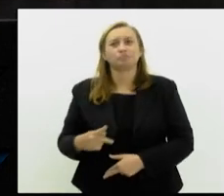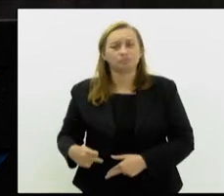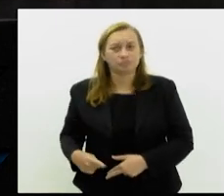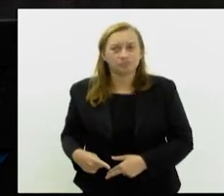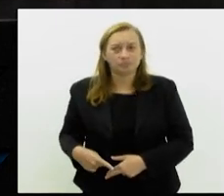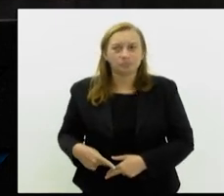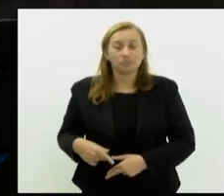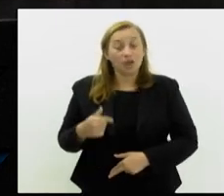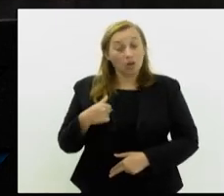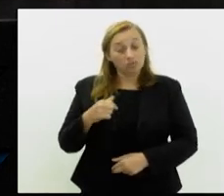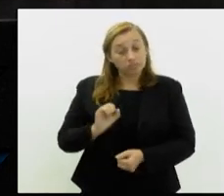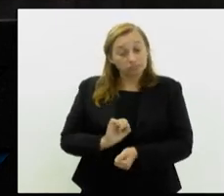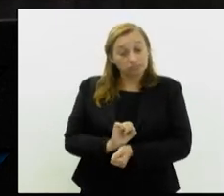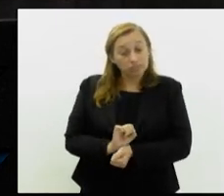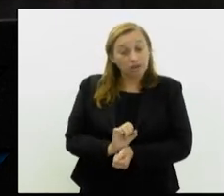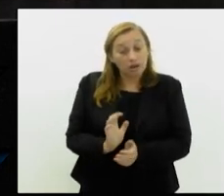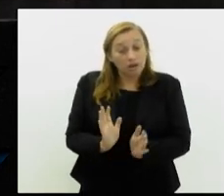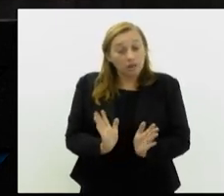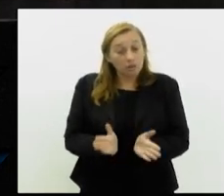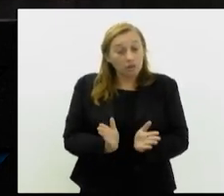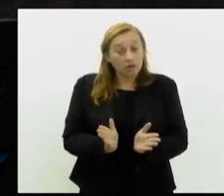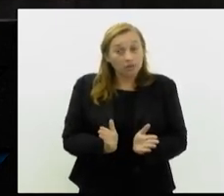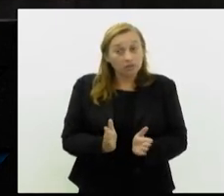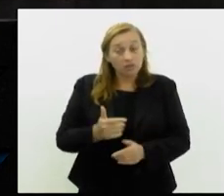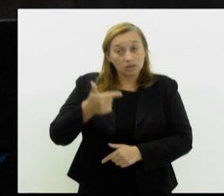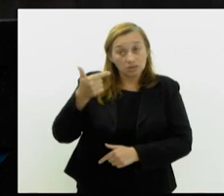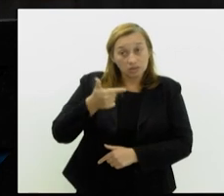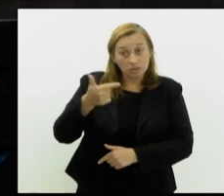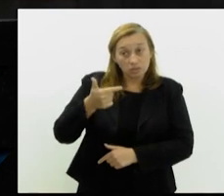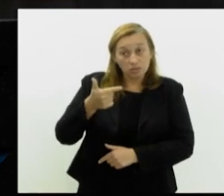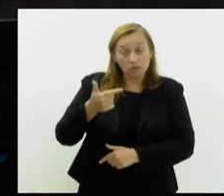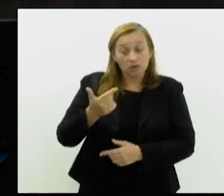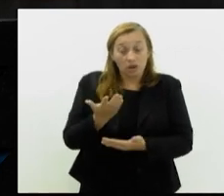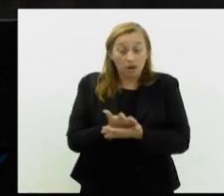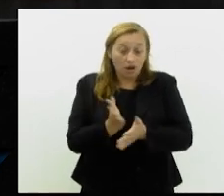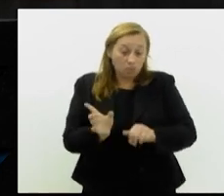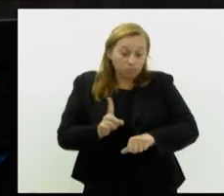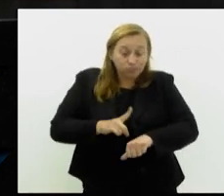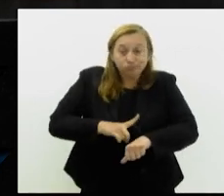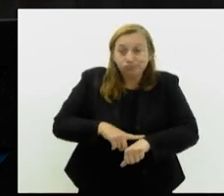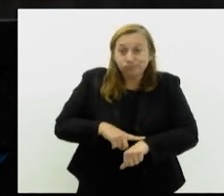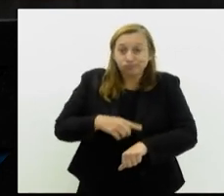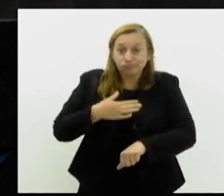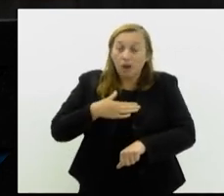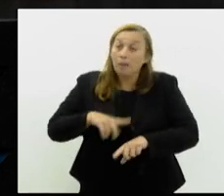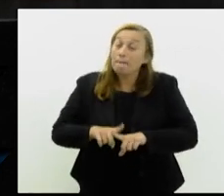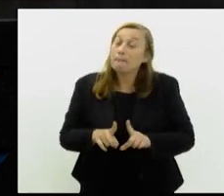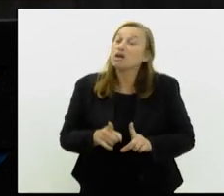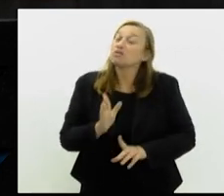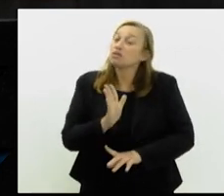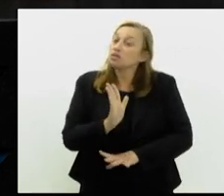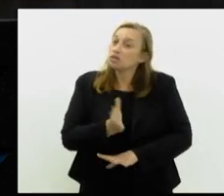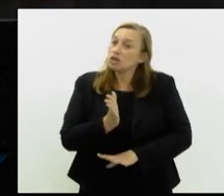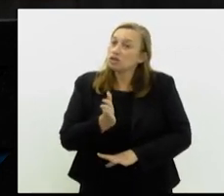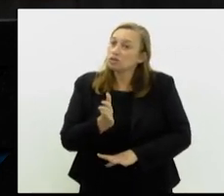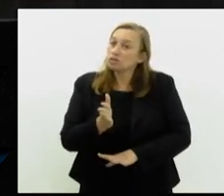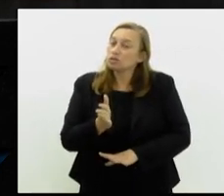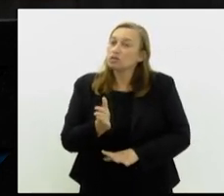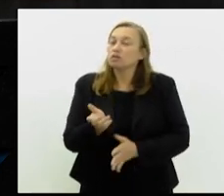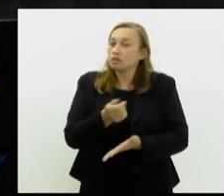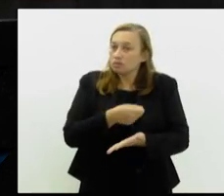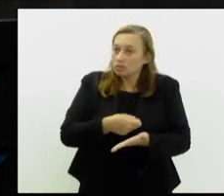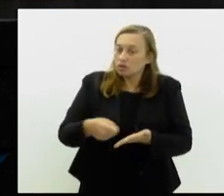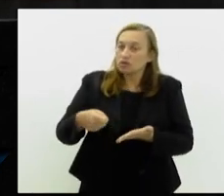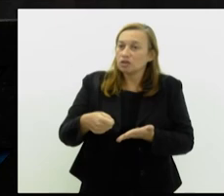eu vou vou parar aqui nesse segundo ponto porque já acabou o meu tempo mas também já estou inscrito no expediente